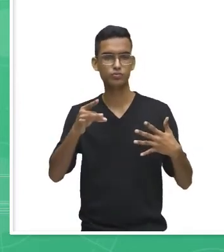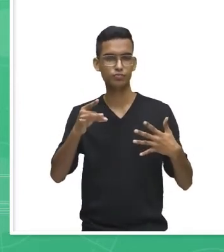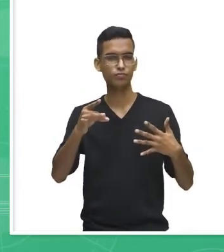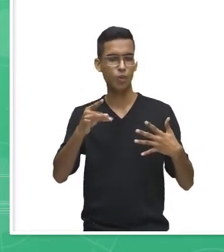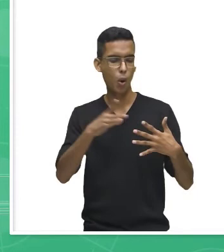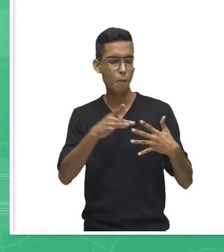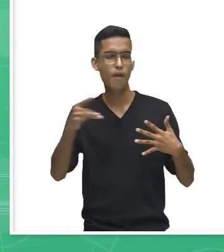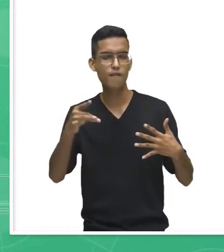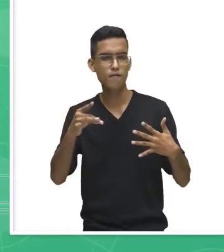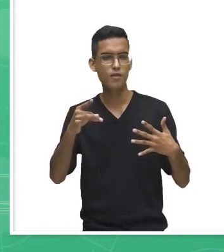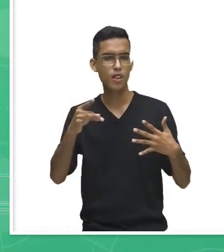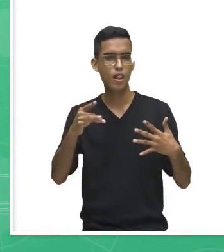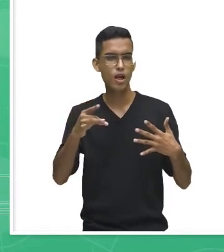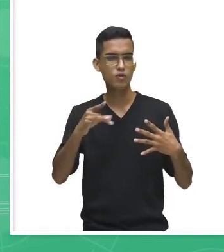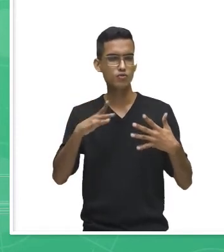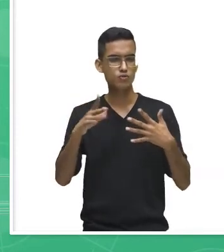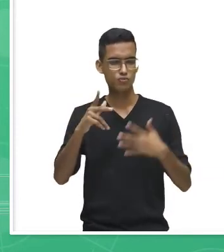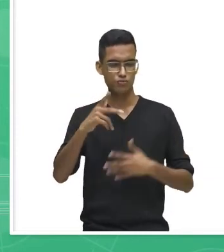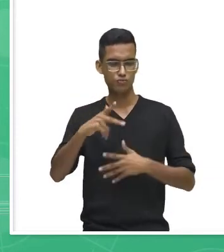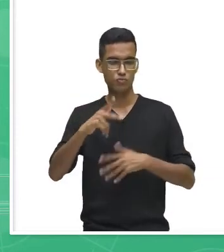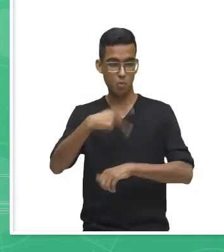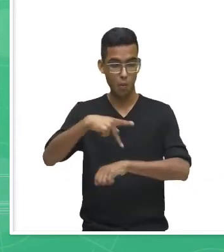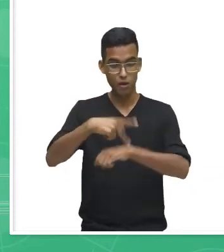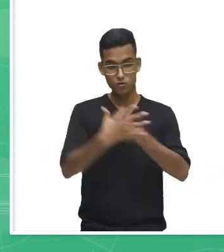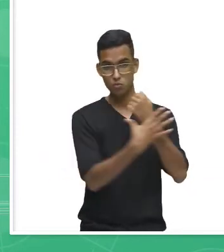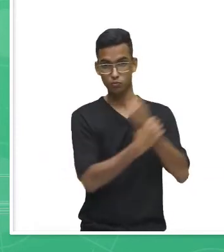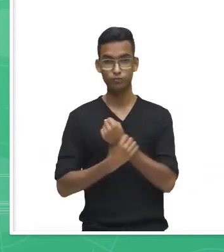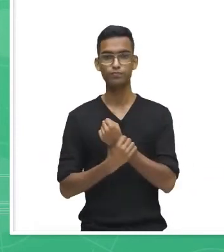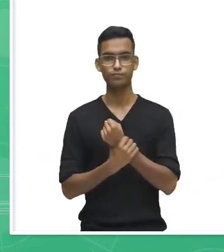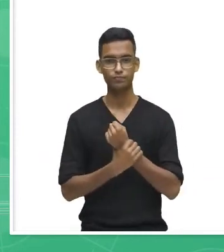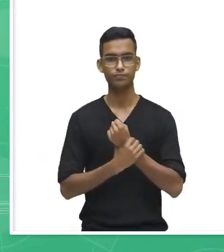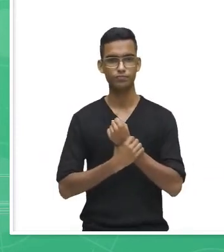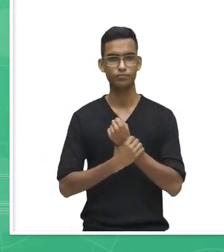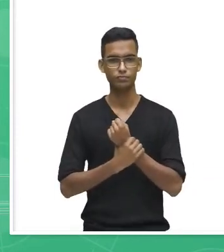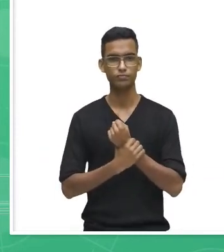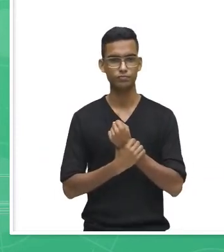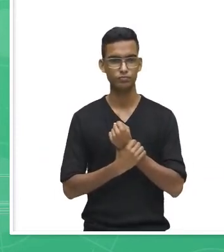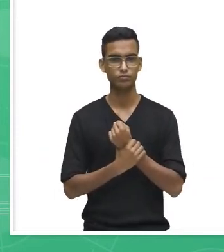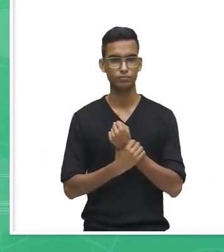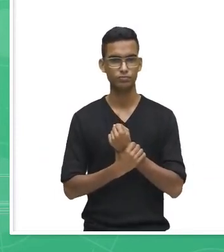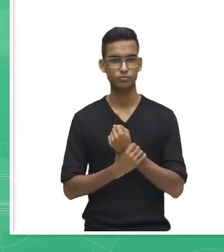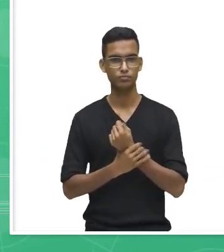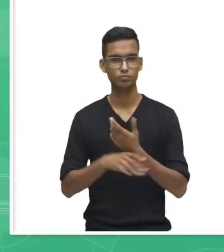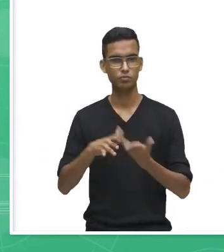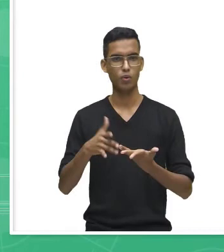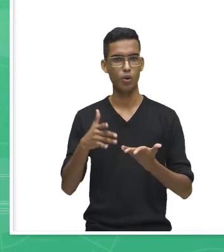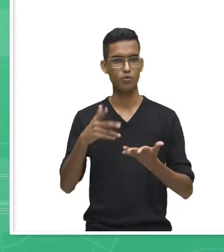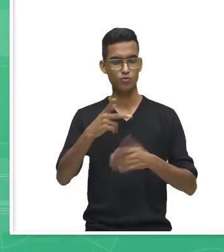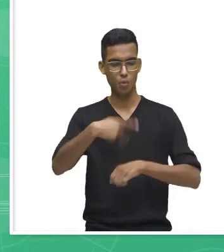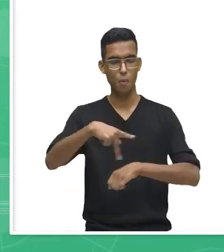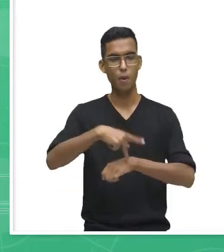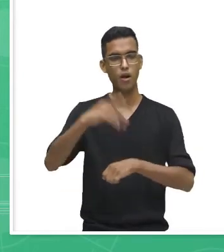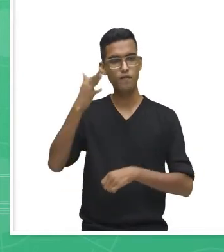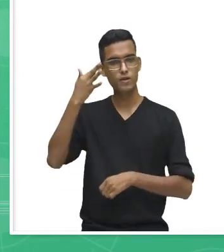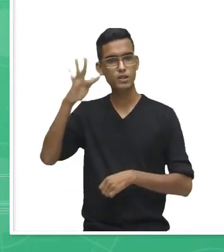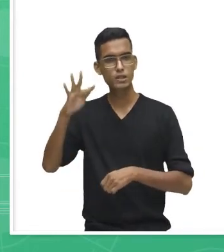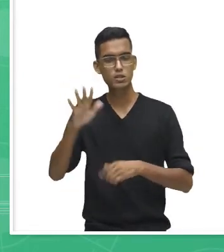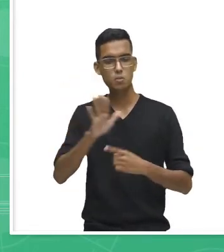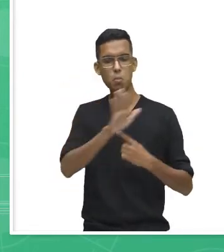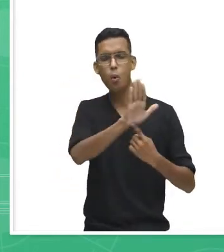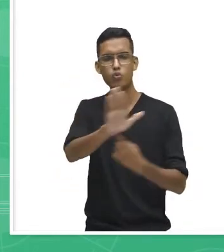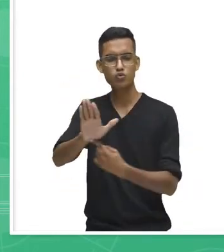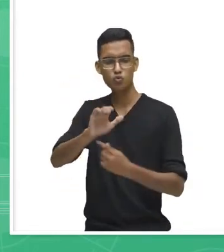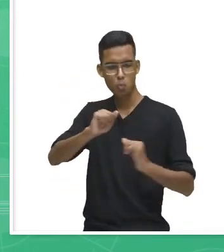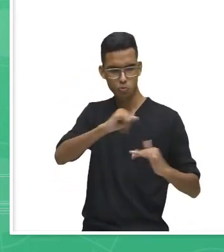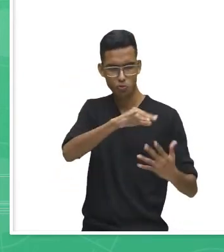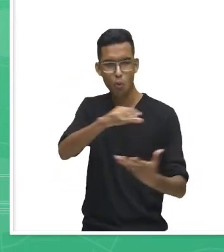de um país que exportou para o mundo o maior símbolo desse governo absolutista, que foi o